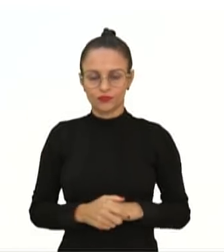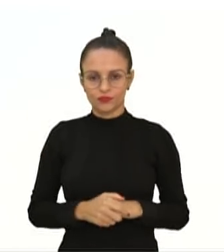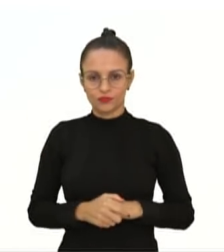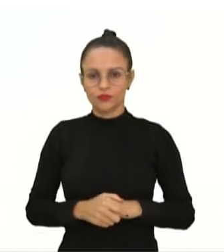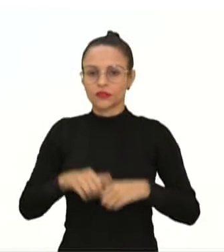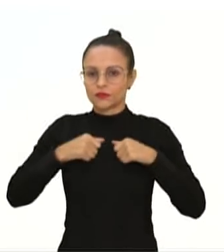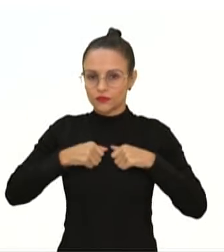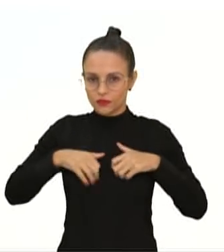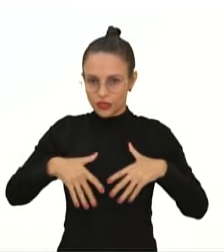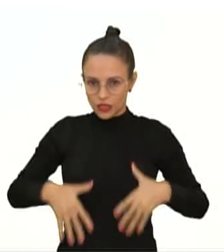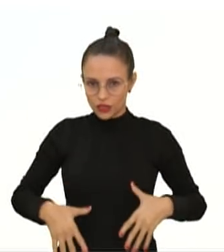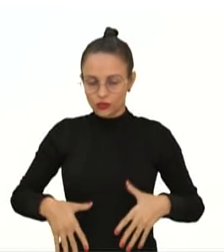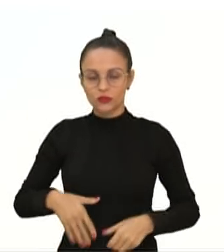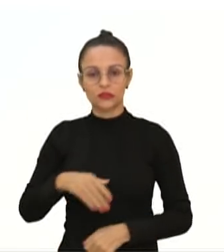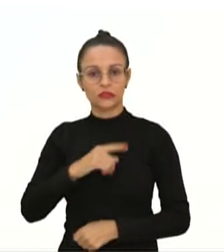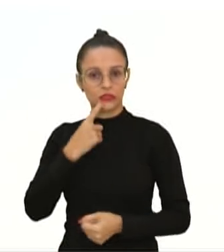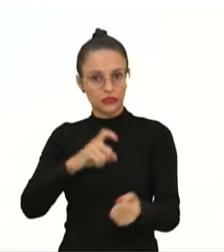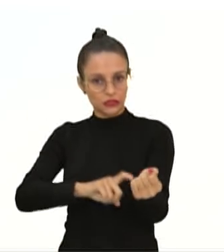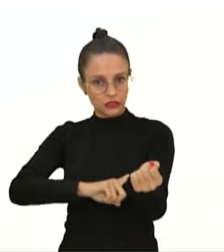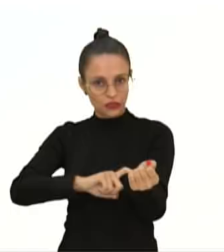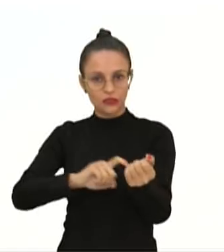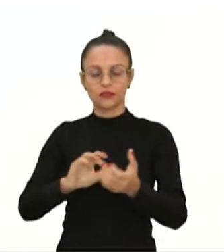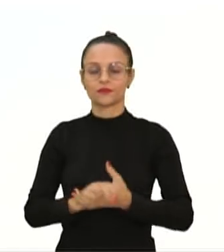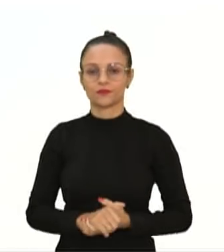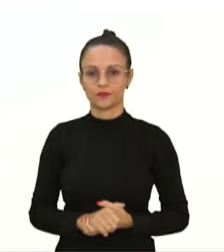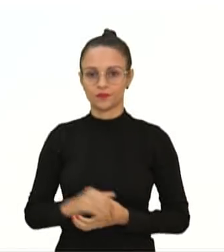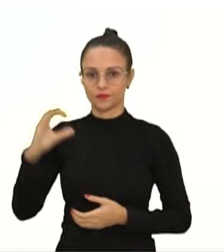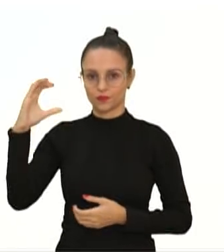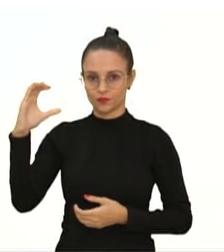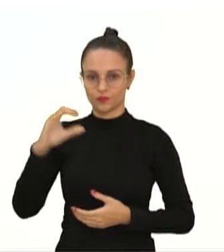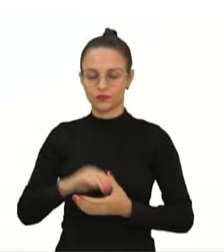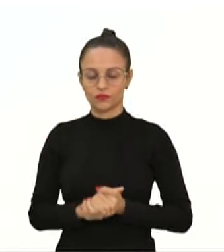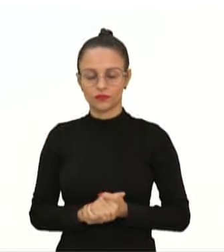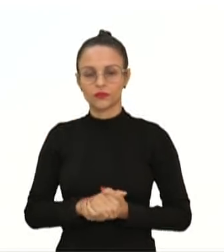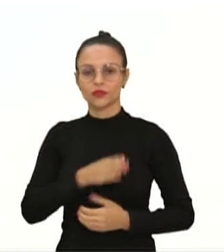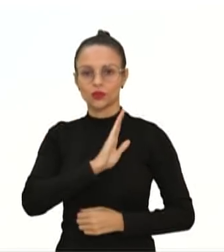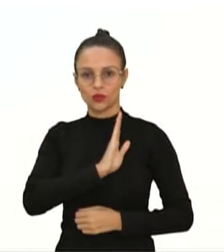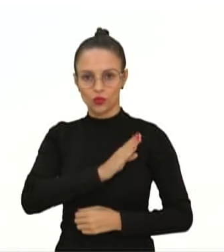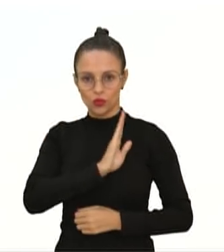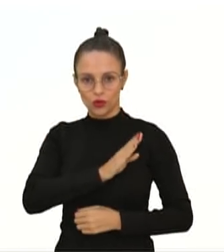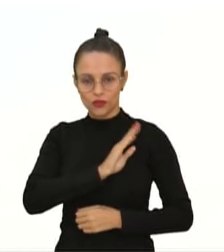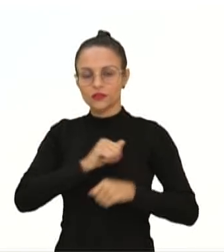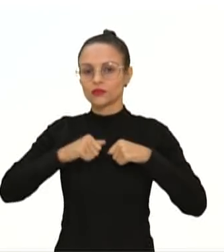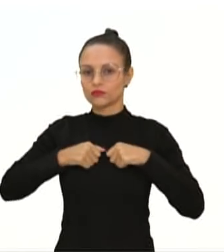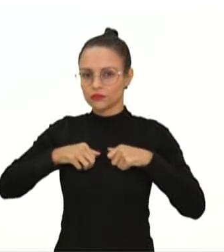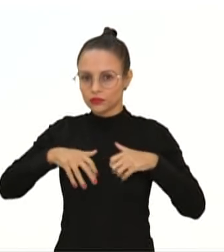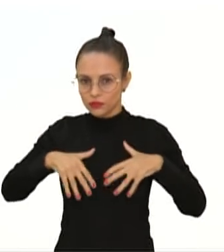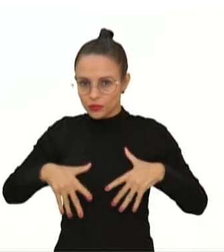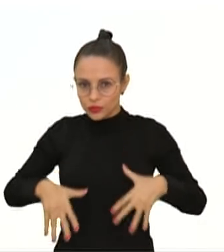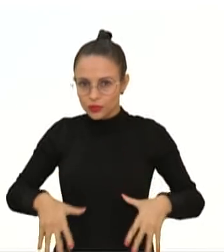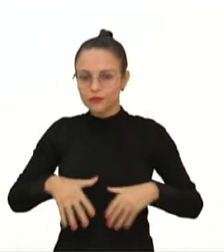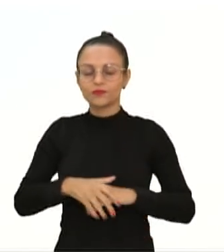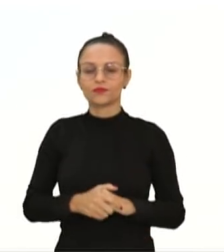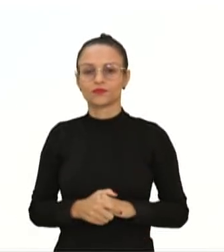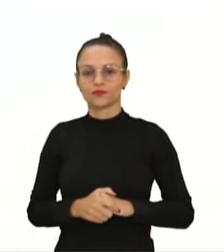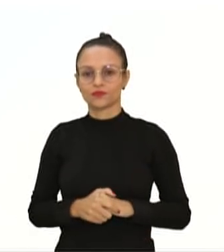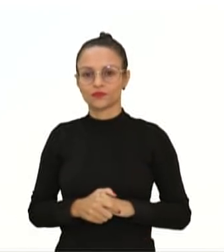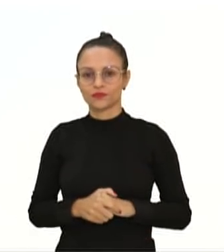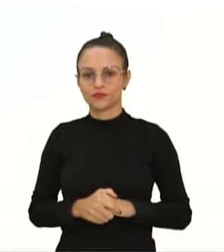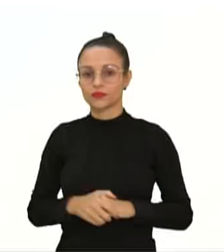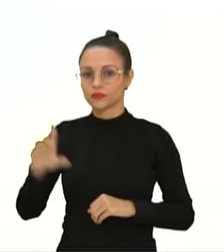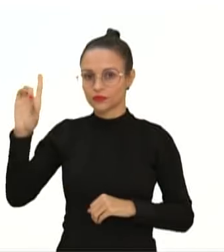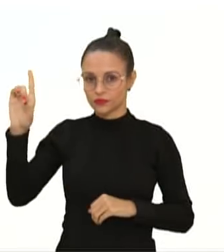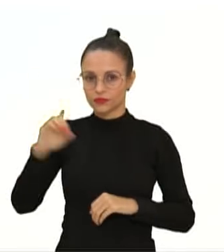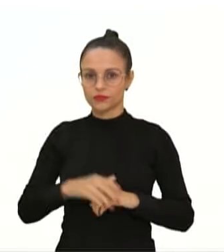pelos vasos sanguíneos e pelo sangue? A alternativa C, pelo coração e pelos vasos sanguíneos? Ou a alternativa